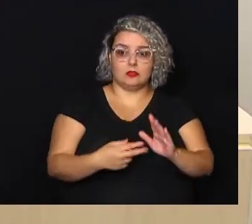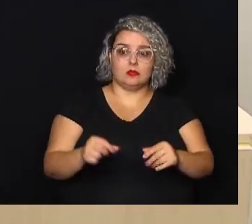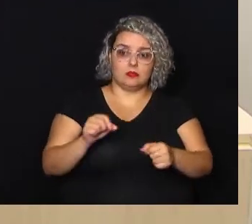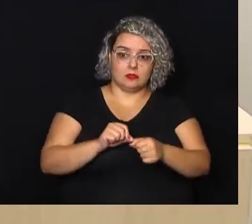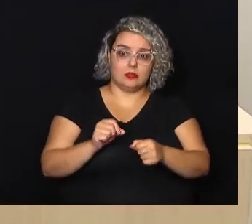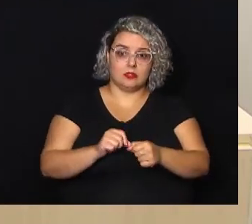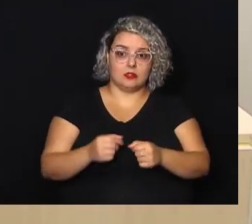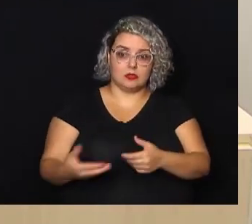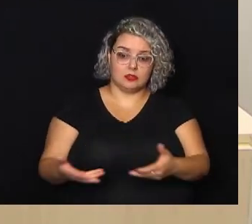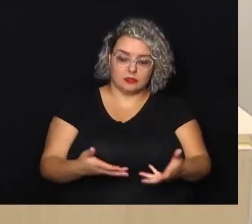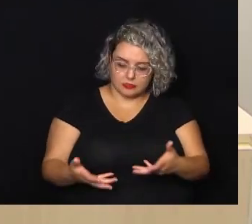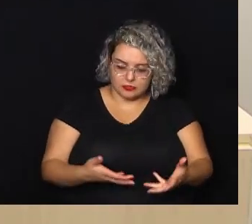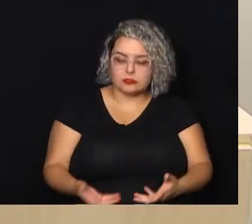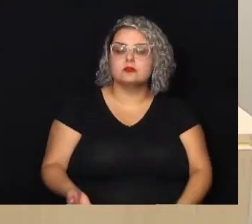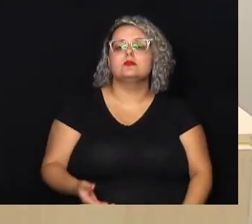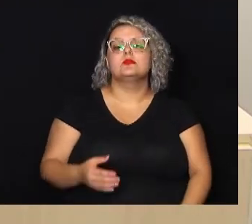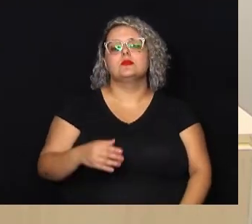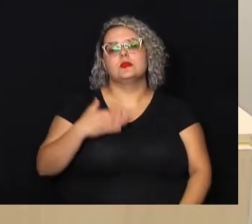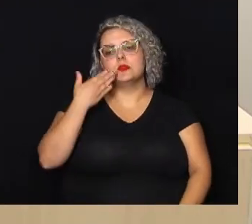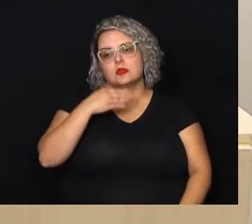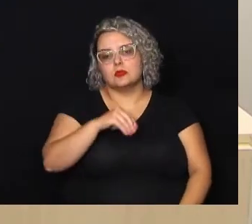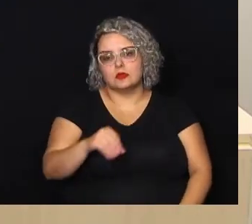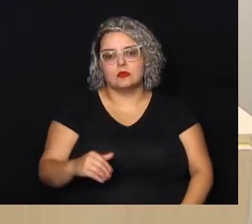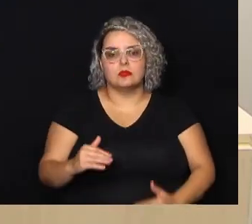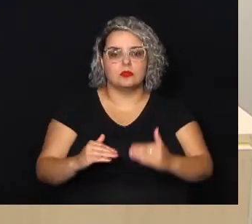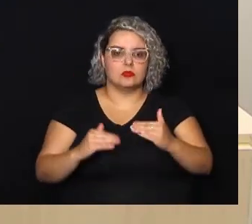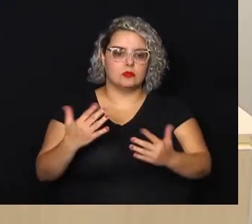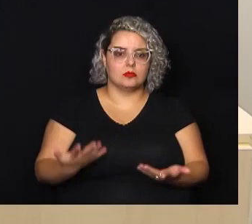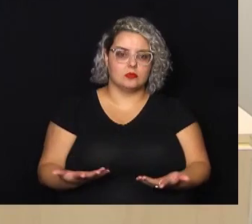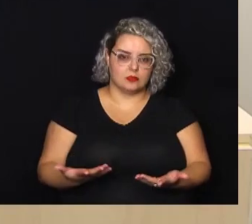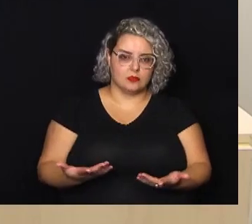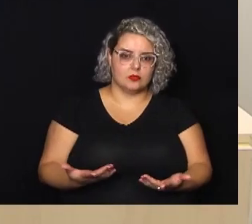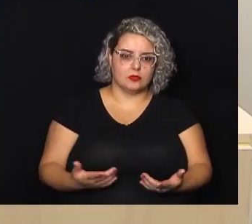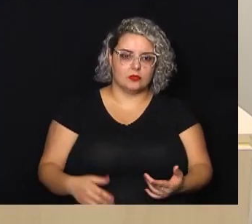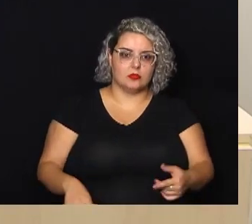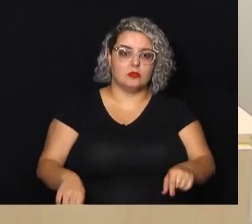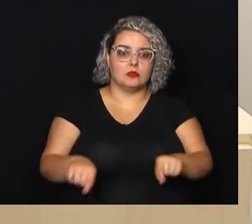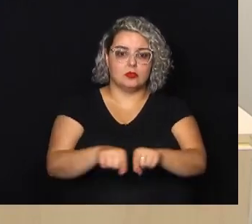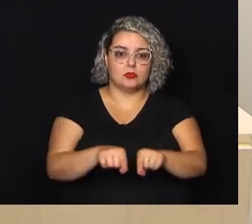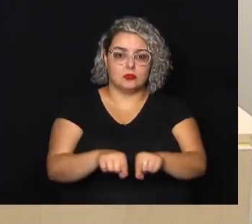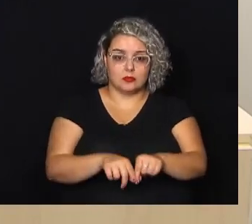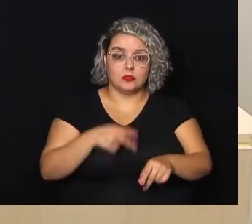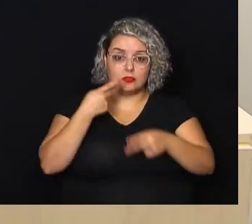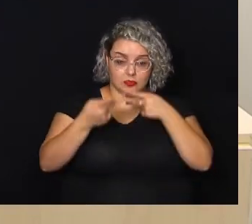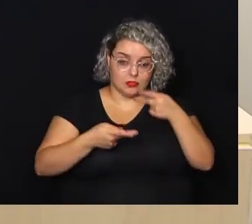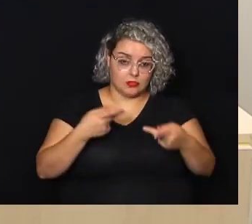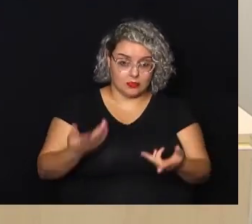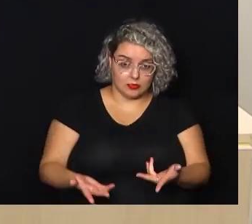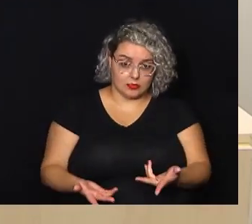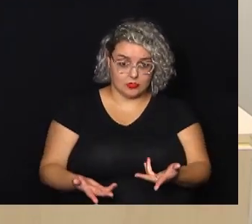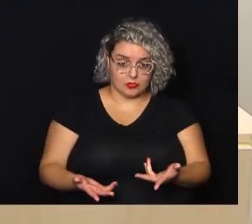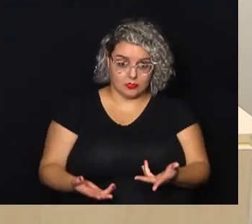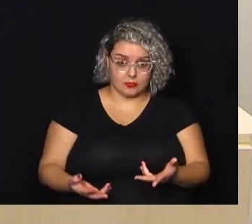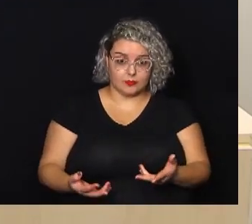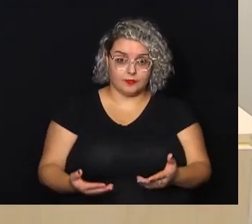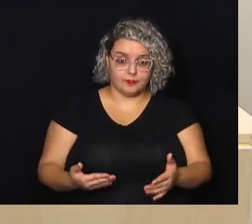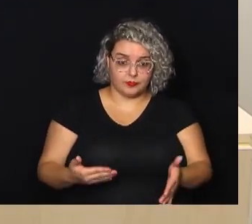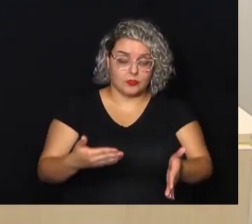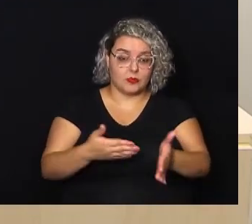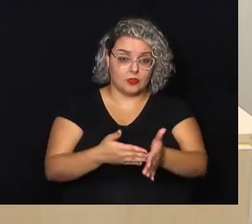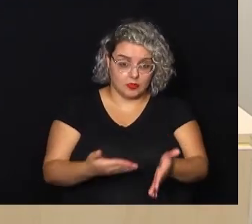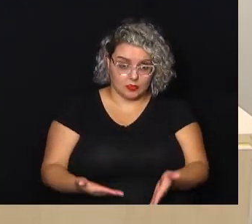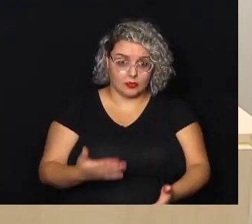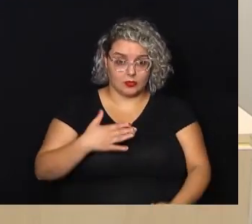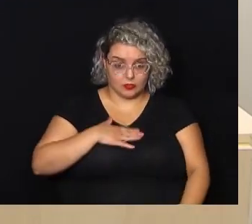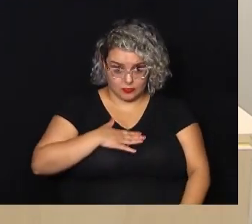que seja passado aqui no açúcar e fica, né, equilibrado. Uma questão, até por conta do que eu tô falando, dessa